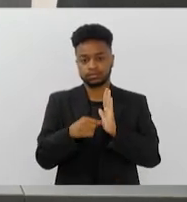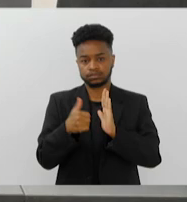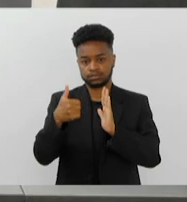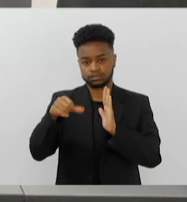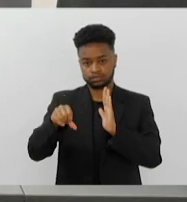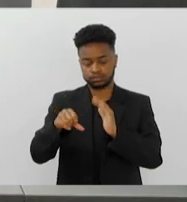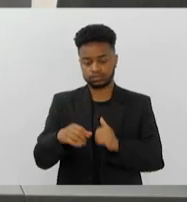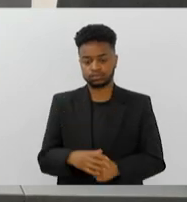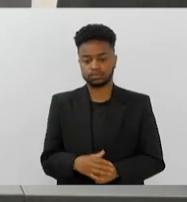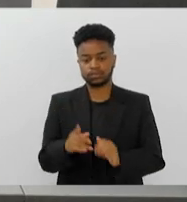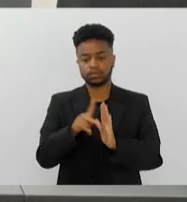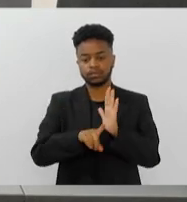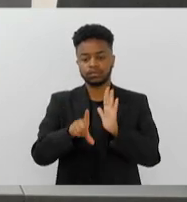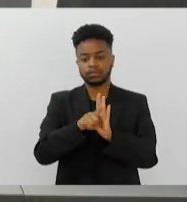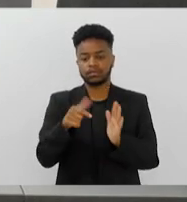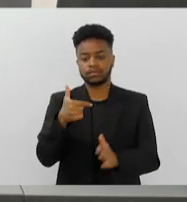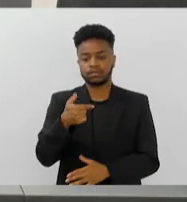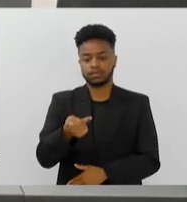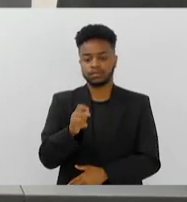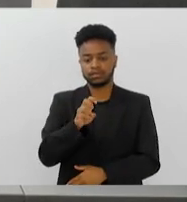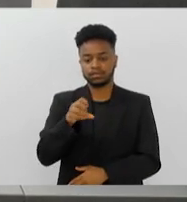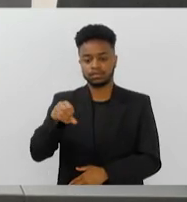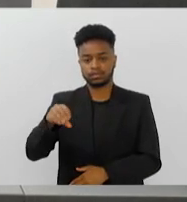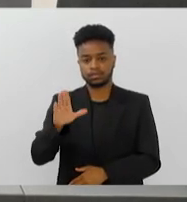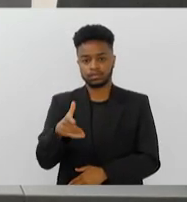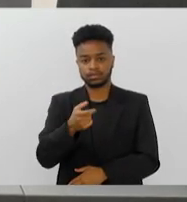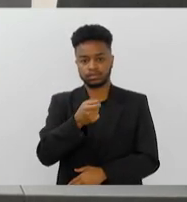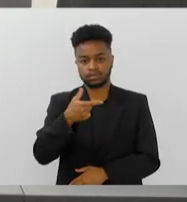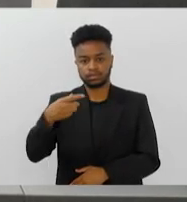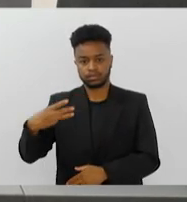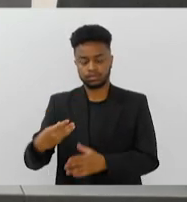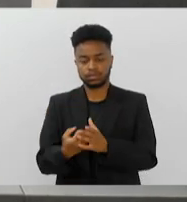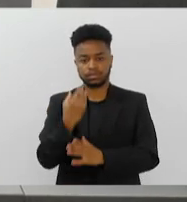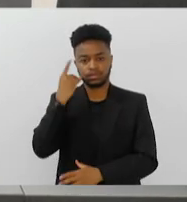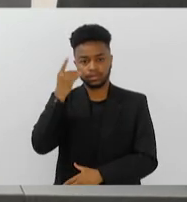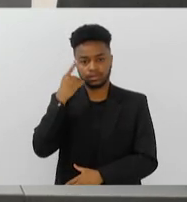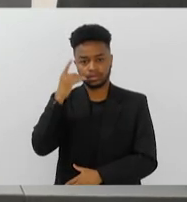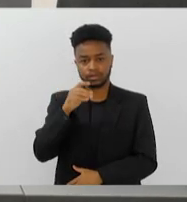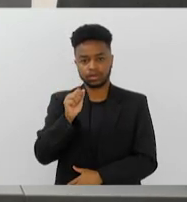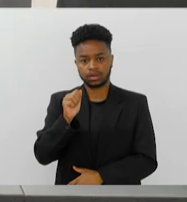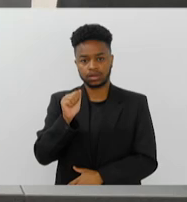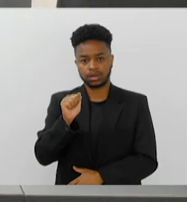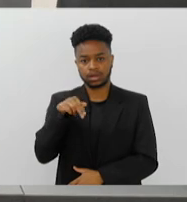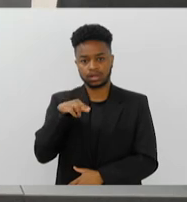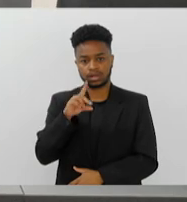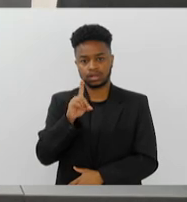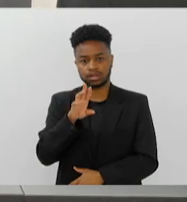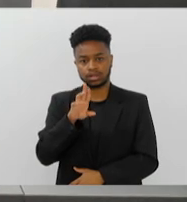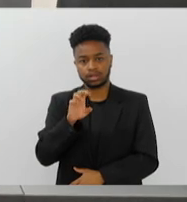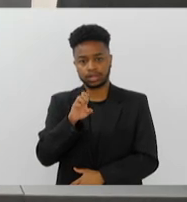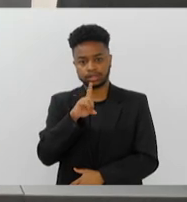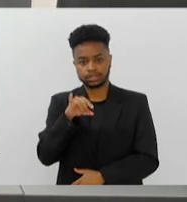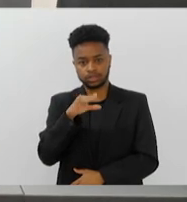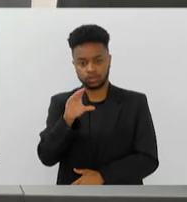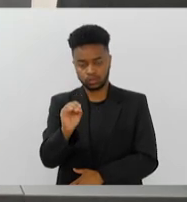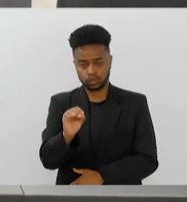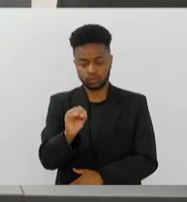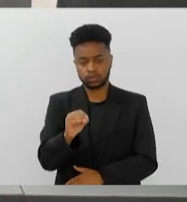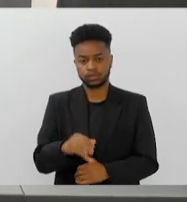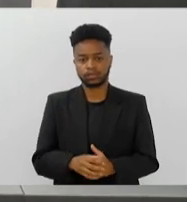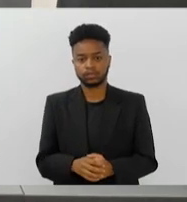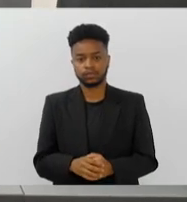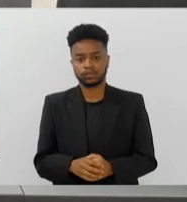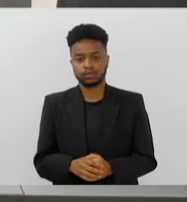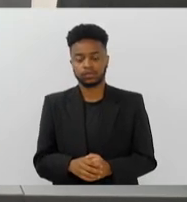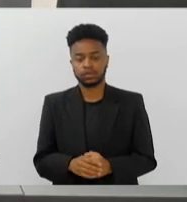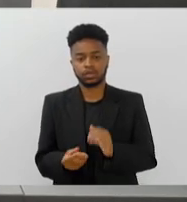pauta. Projeto de lei 2759 de 23, de autoria do deputado Andrezinho Siciliano, que fica instituído o